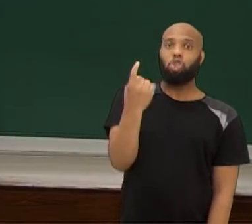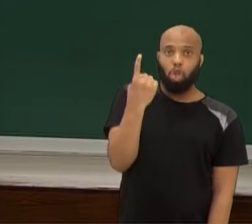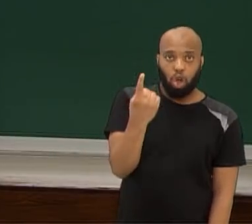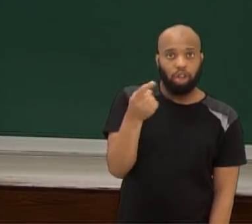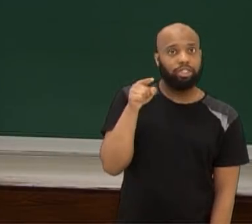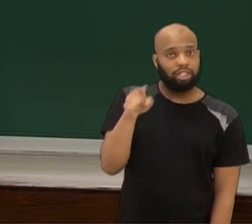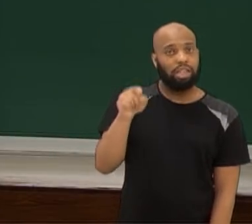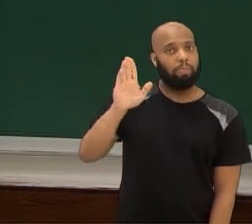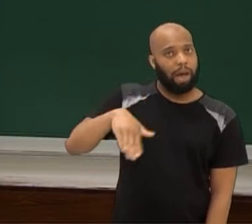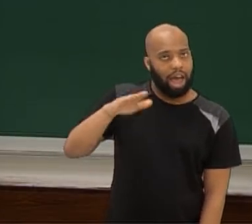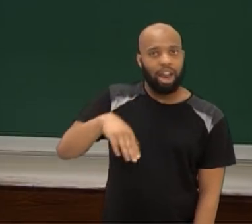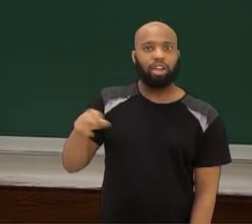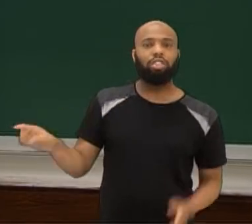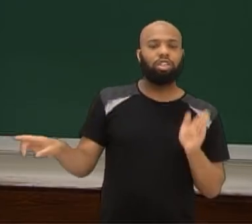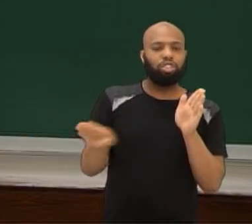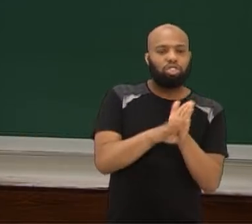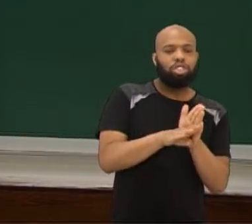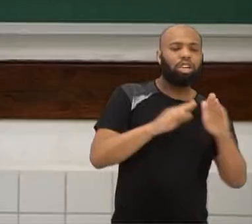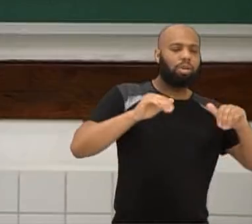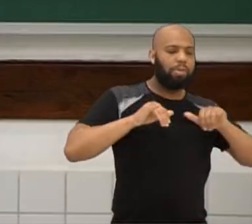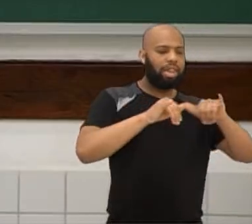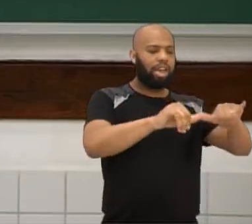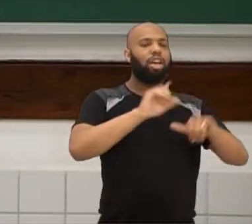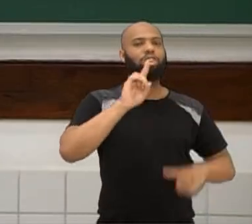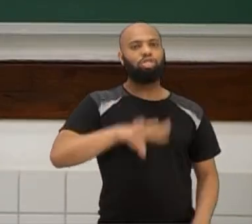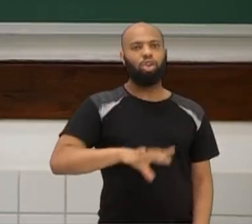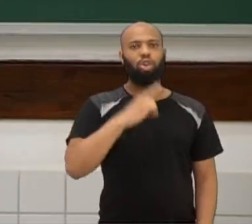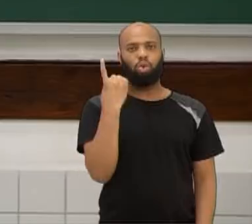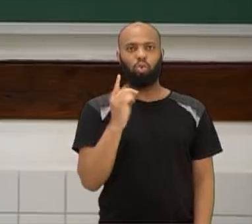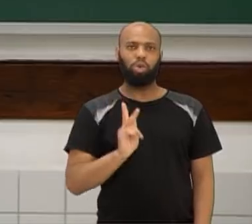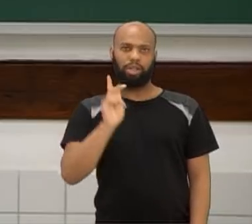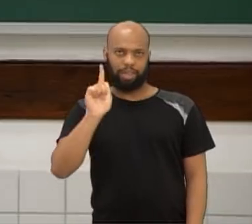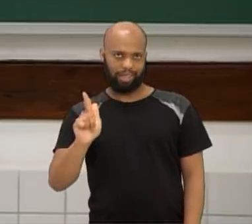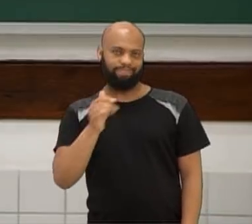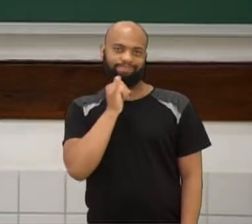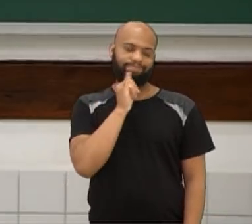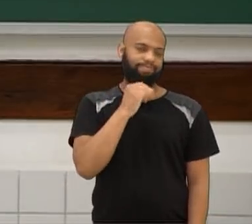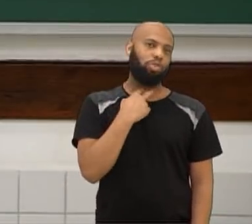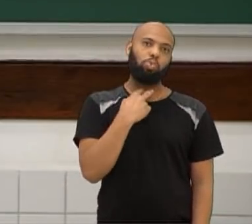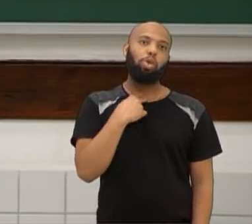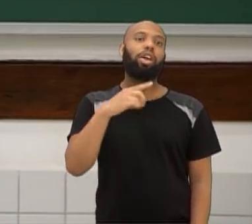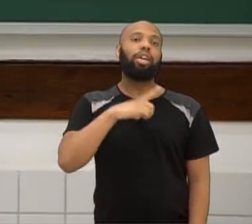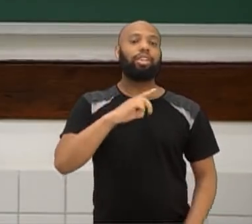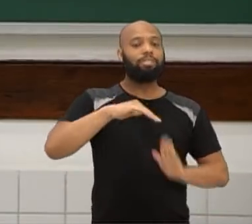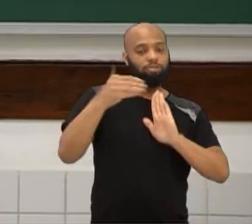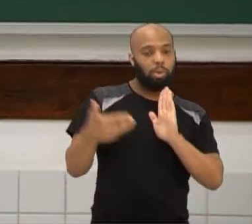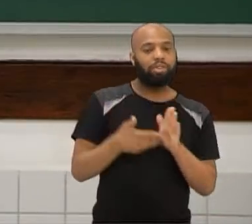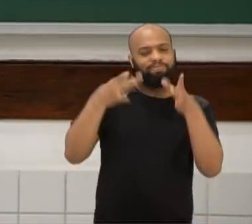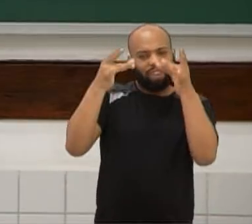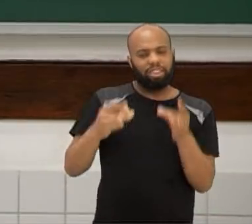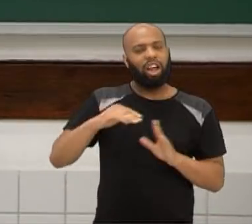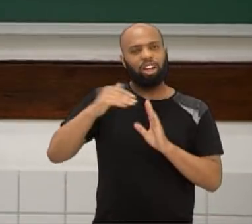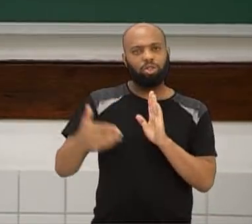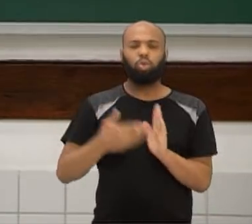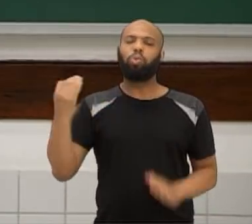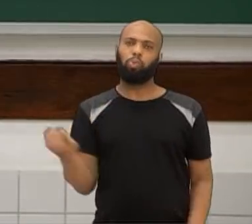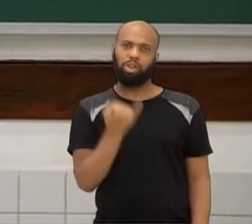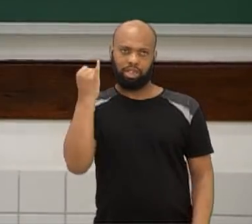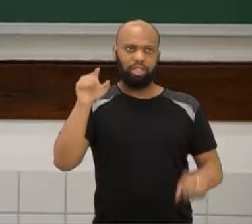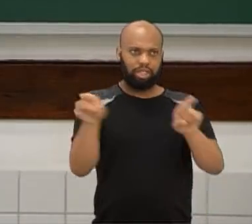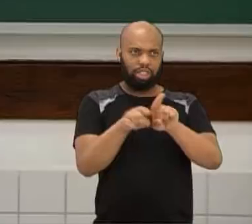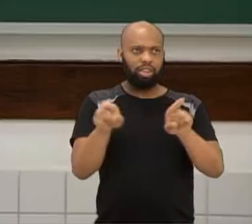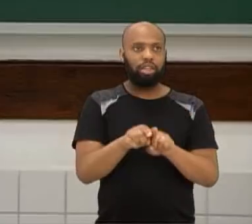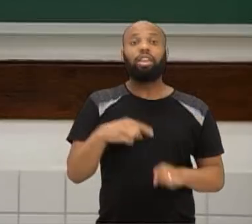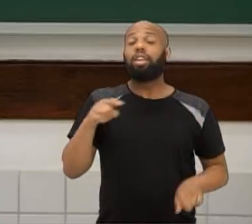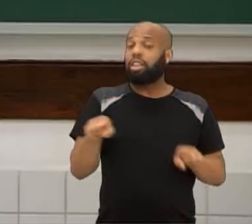pensa, nossa, que barato. Aí você chega no supermercado e é apenas um pacote de 1 quilo. Então, por isso, essas informações são muito importantes.